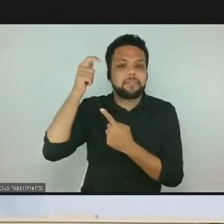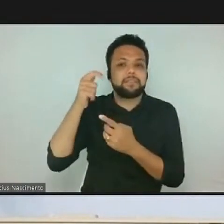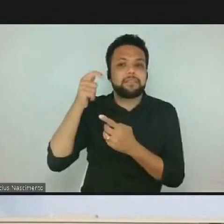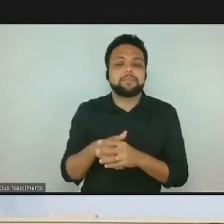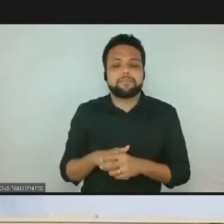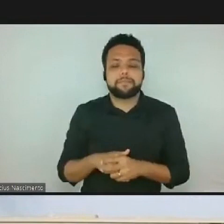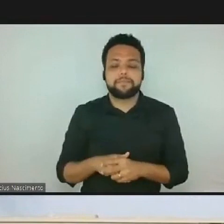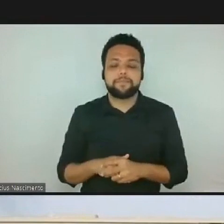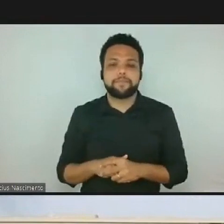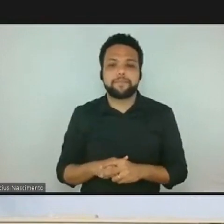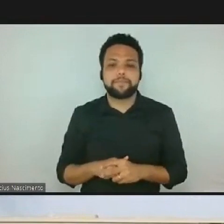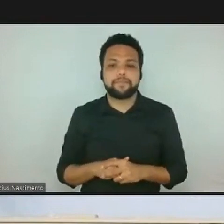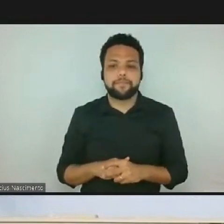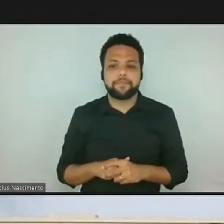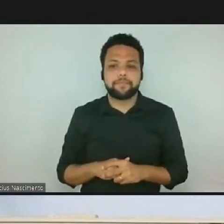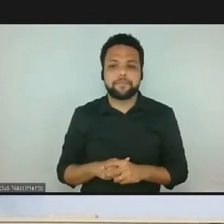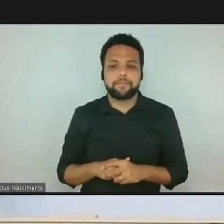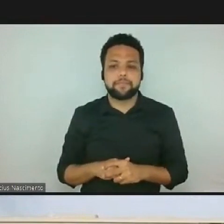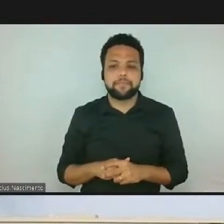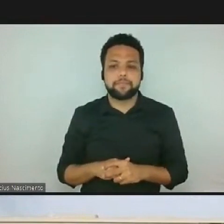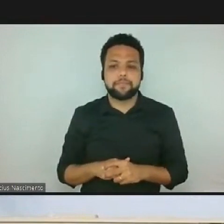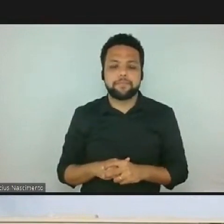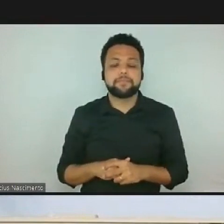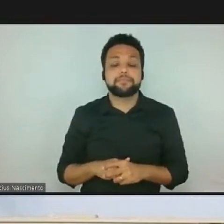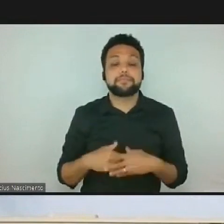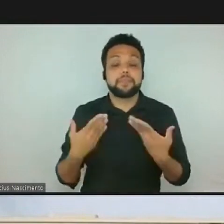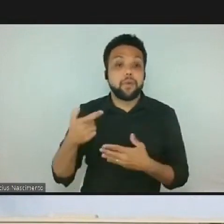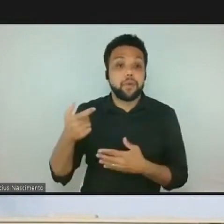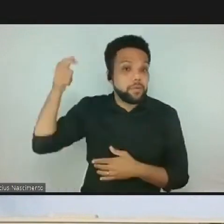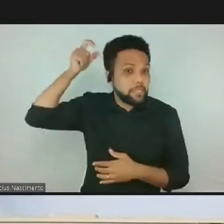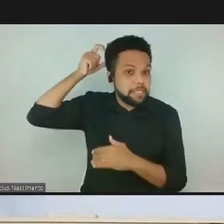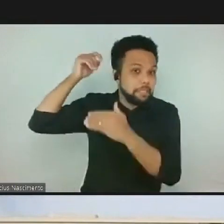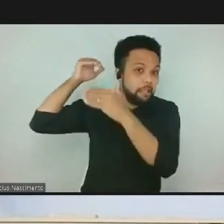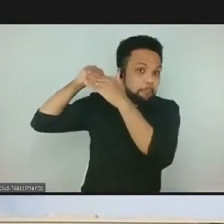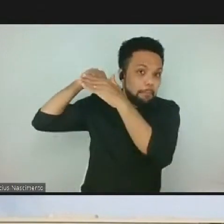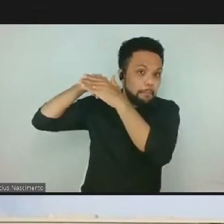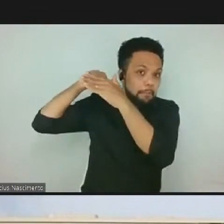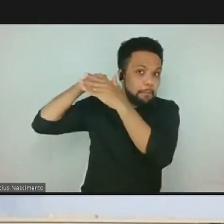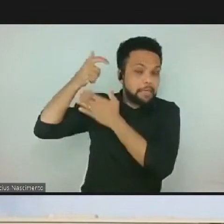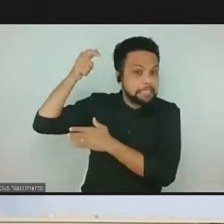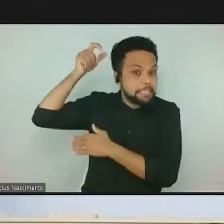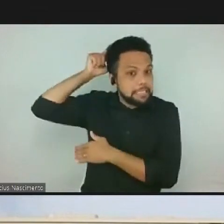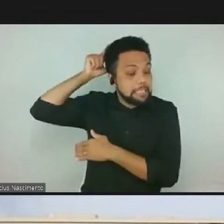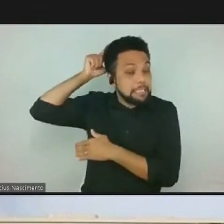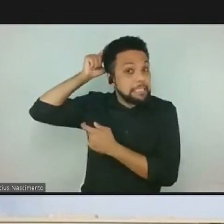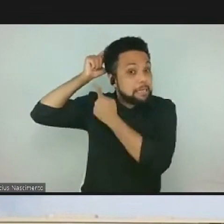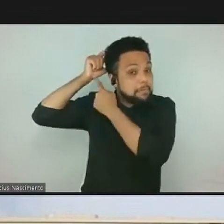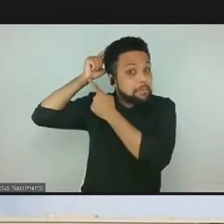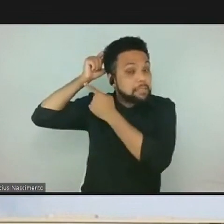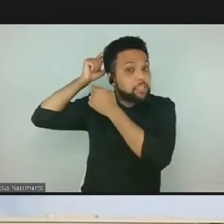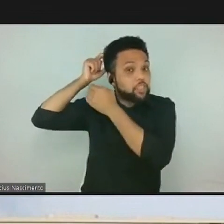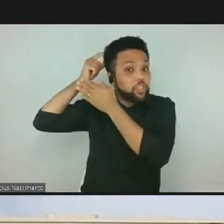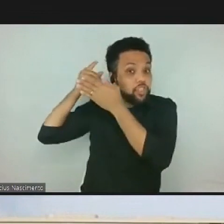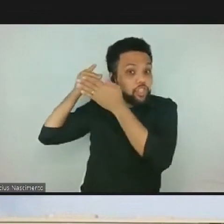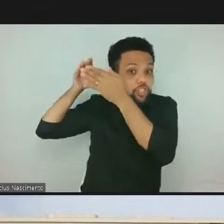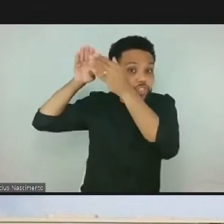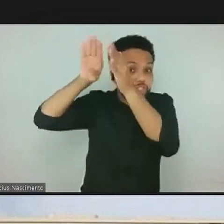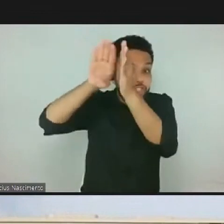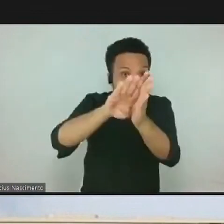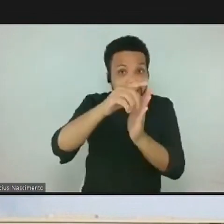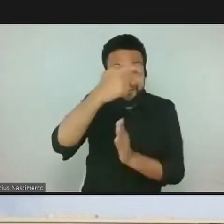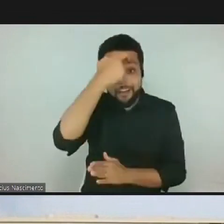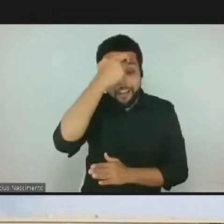questão do inconsciente é chegar ao consciente, né? Mas o que é interessante é saber que existe algo ali por trás que a gente não